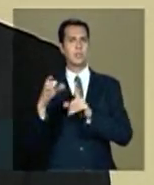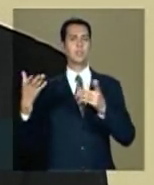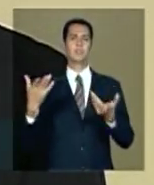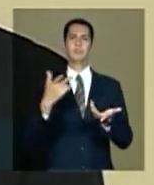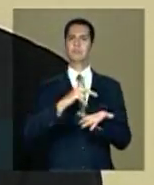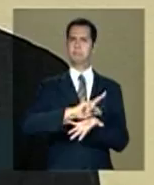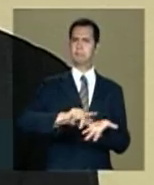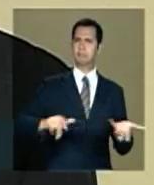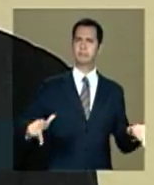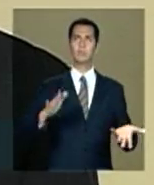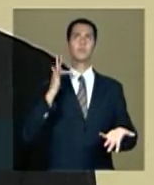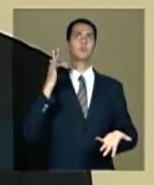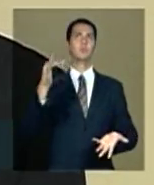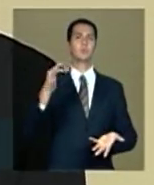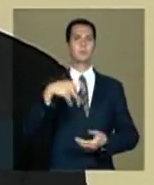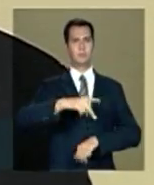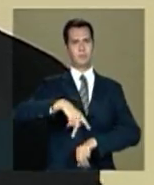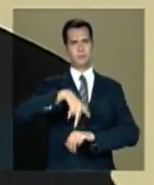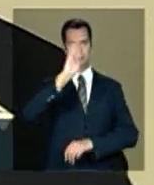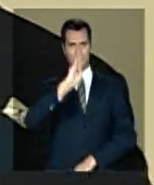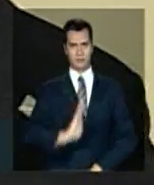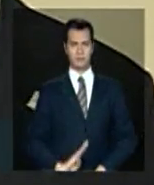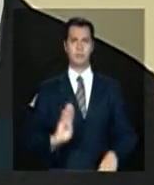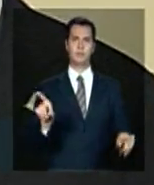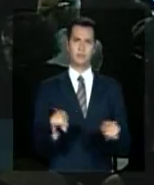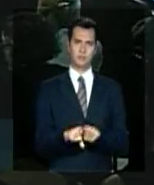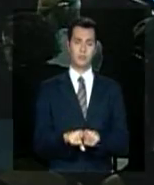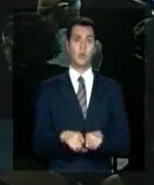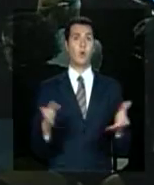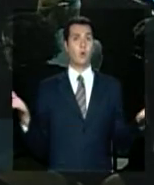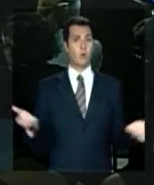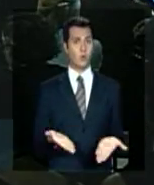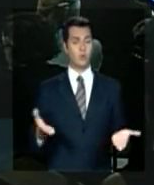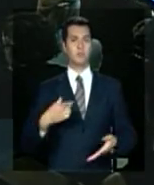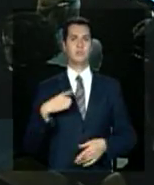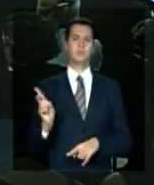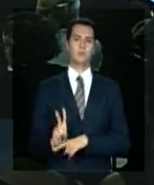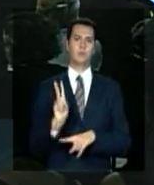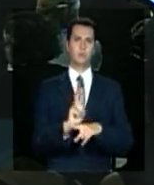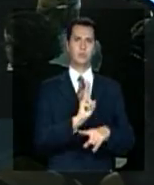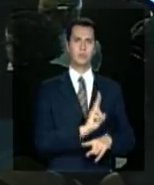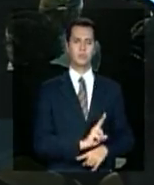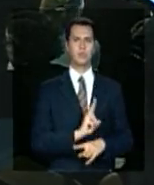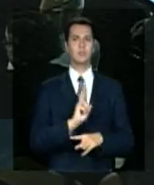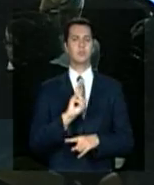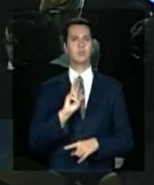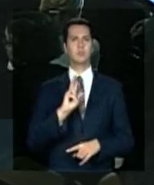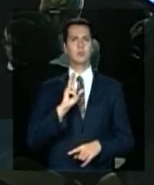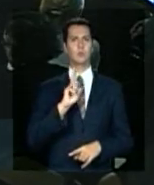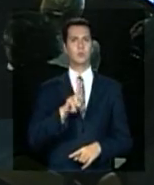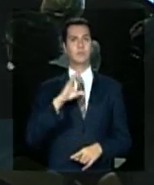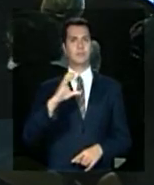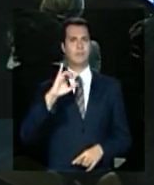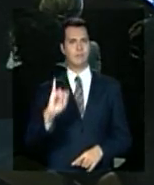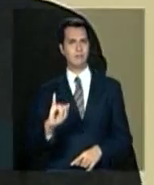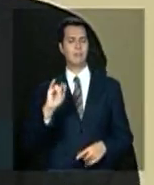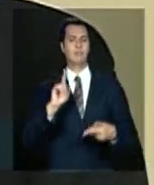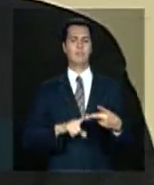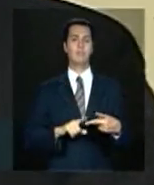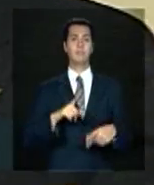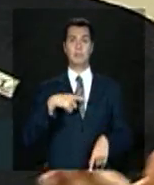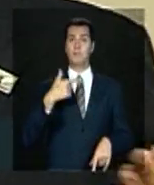da geração do Futuro nosso país hoje com as unidades de cuidados intermediários temos vi mais 22 leitos